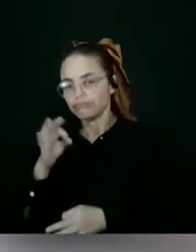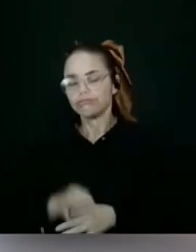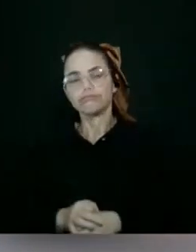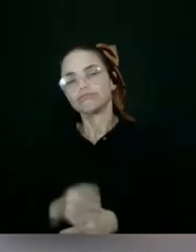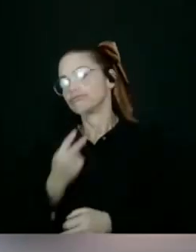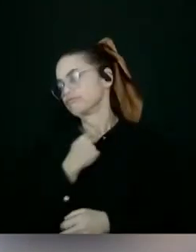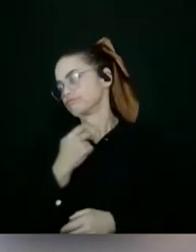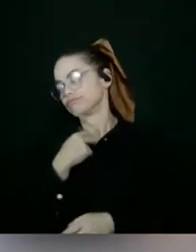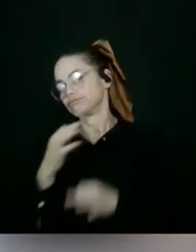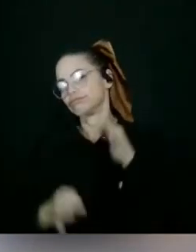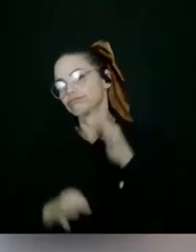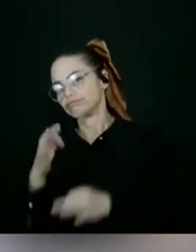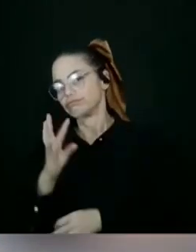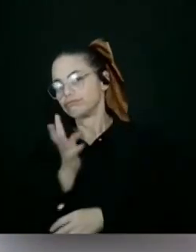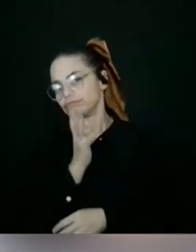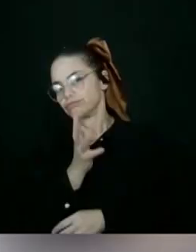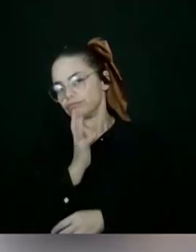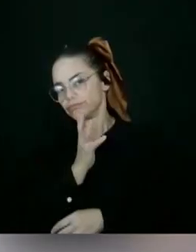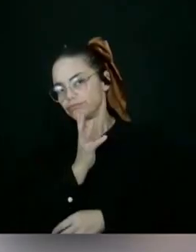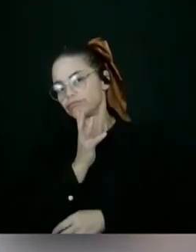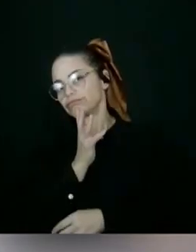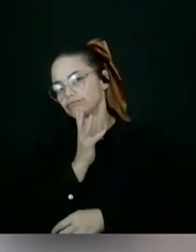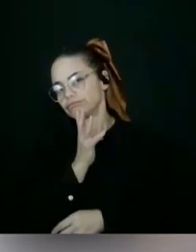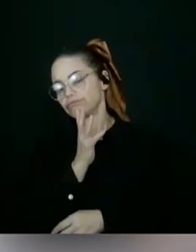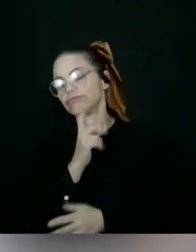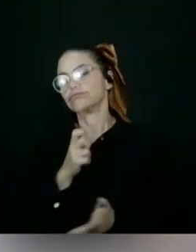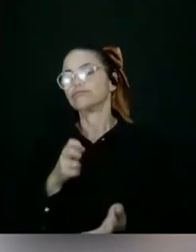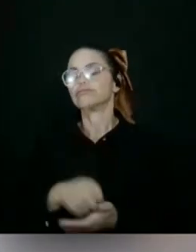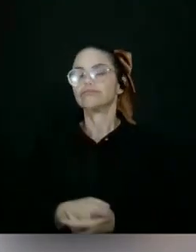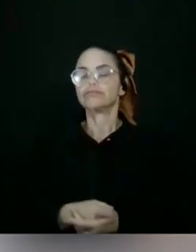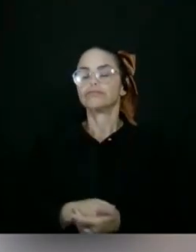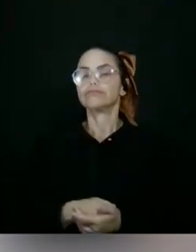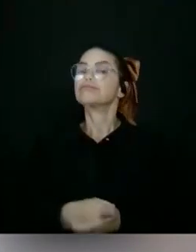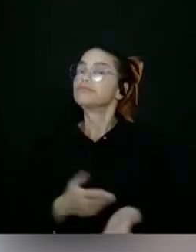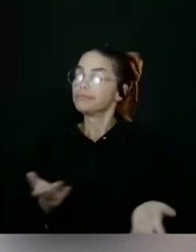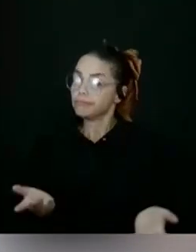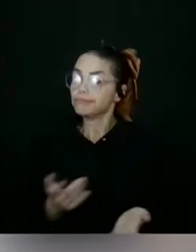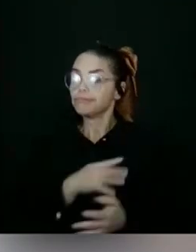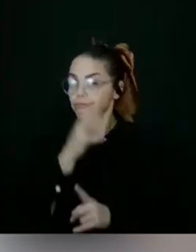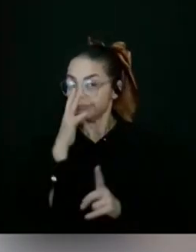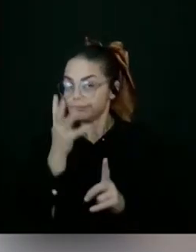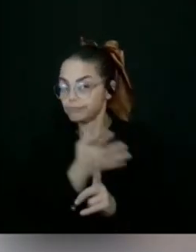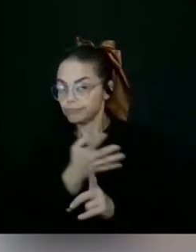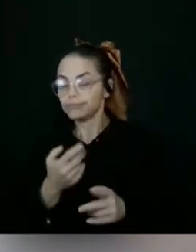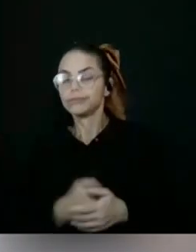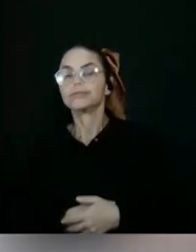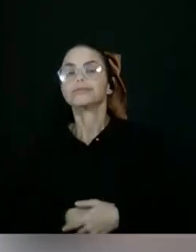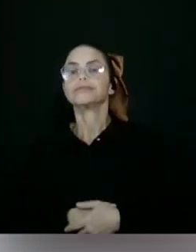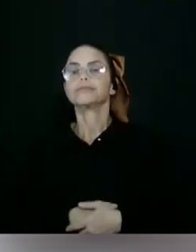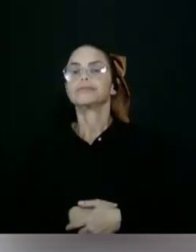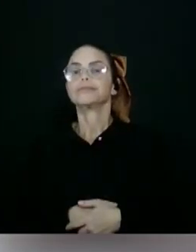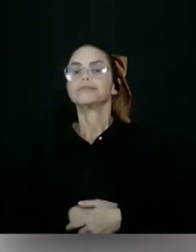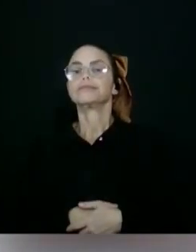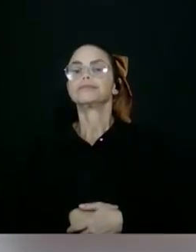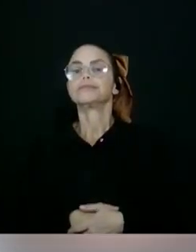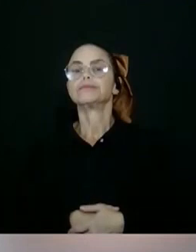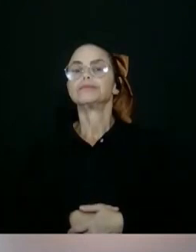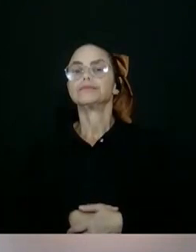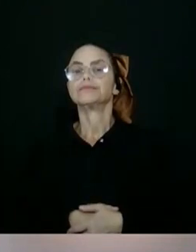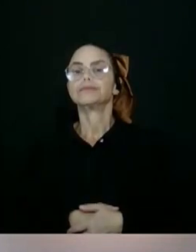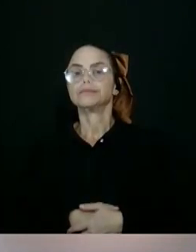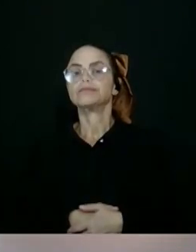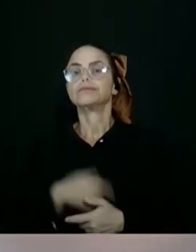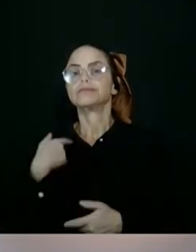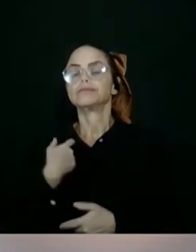porque conhecia os infratores, e aí daqui a pouco, agora vamos fazer uma autópsia